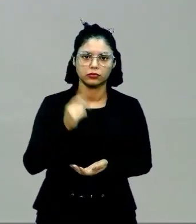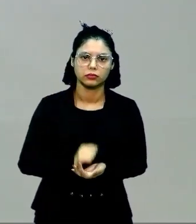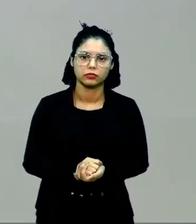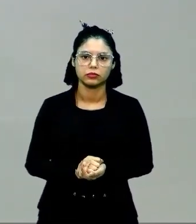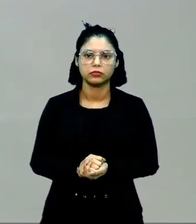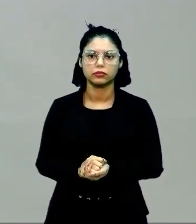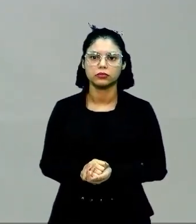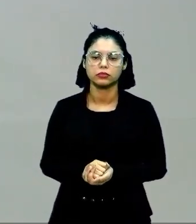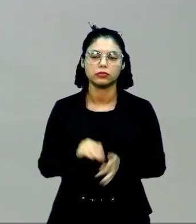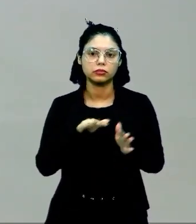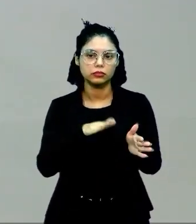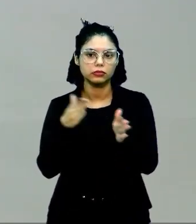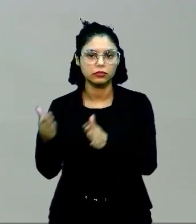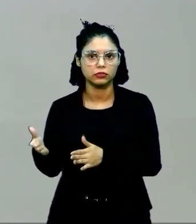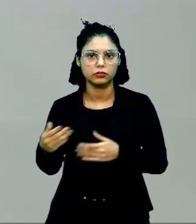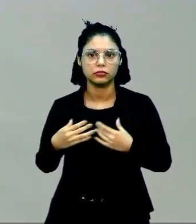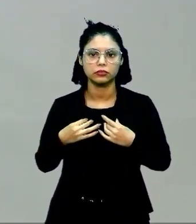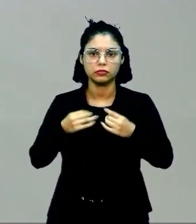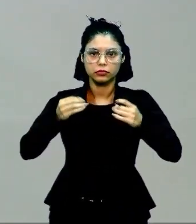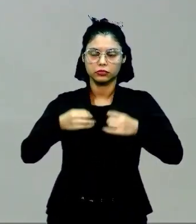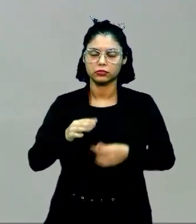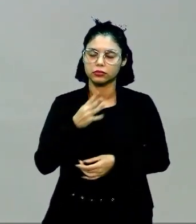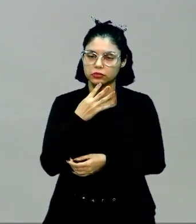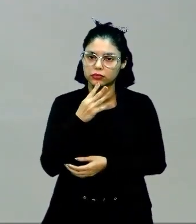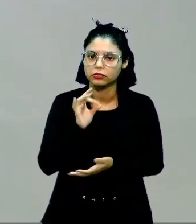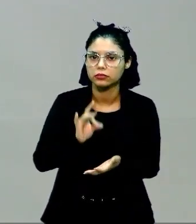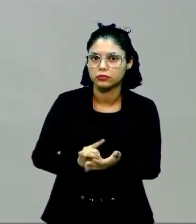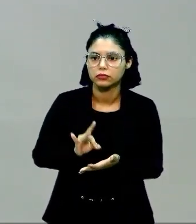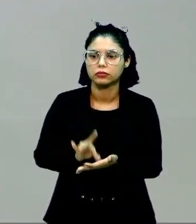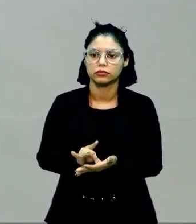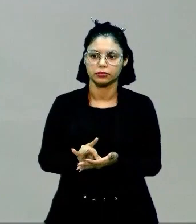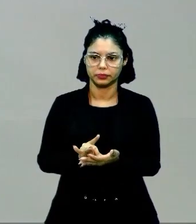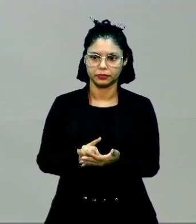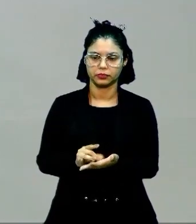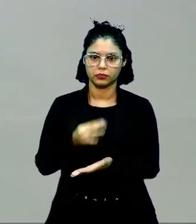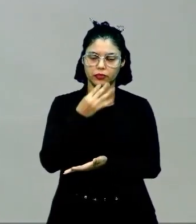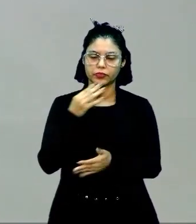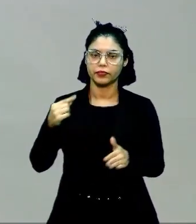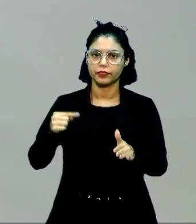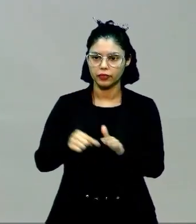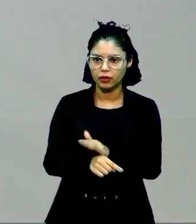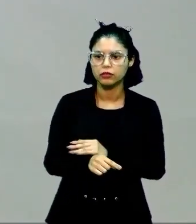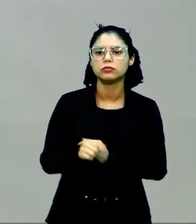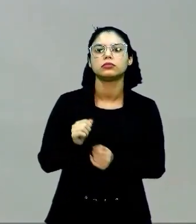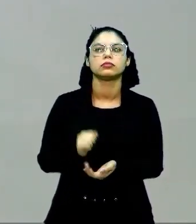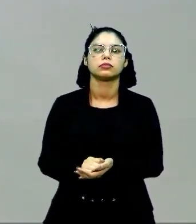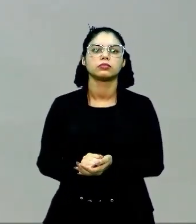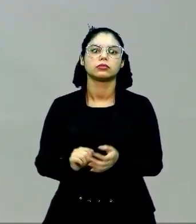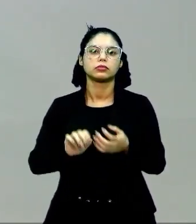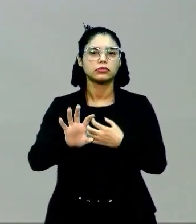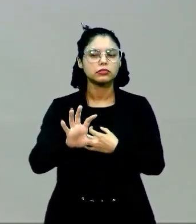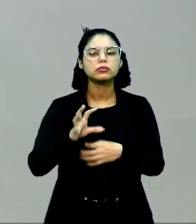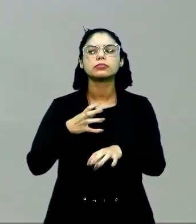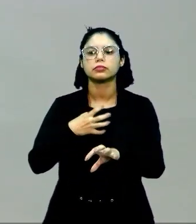pessoa, você passa a conhecê-la de fato, você passa a conhecê-la a fundo, simpatiza. Às vezes,